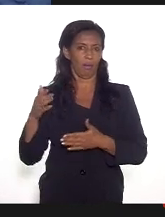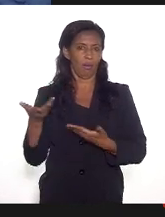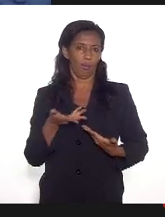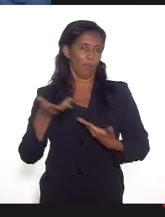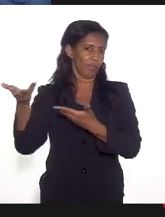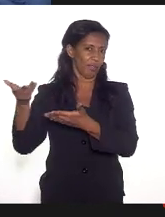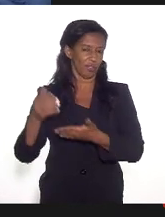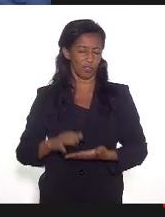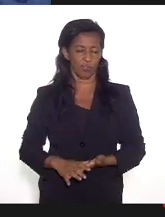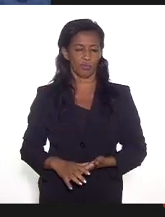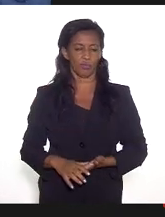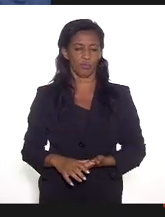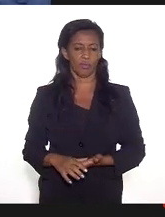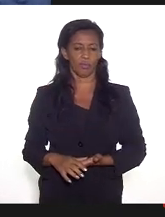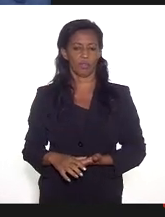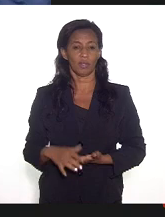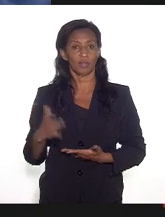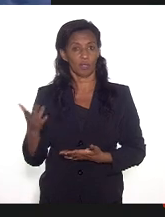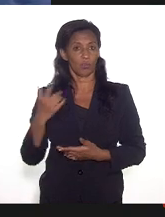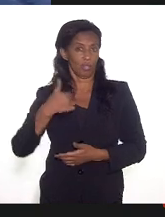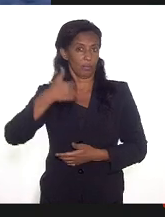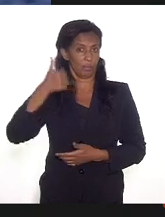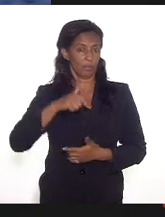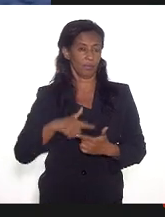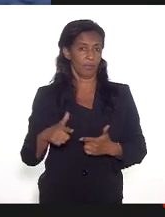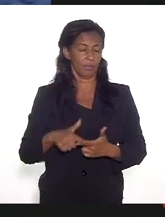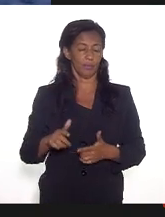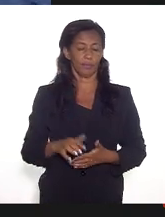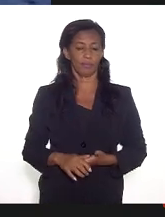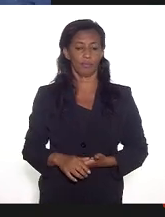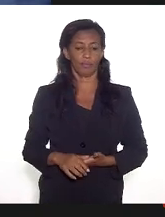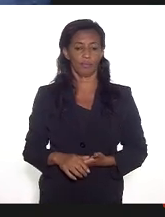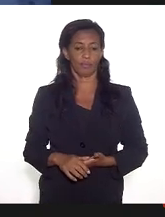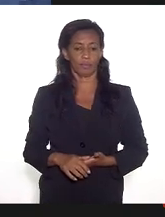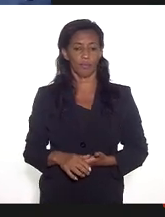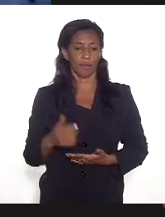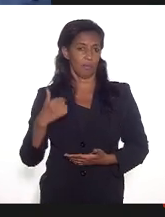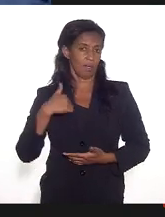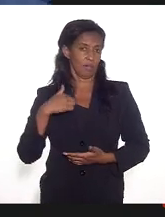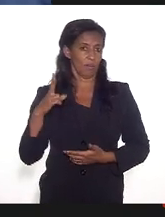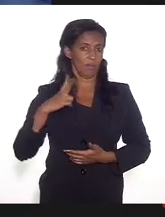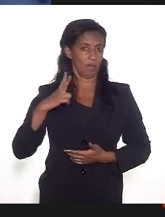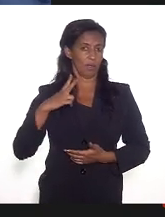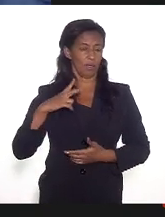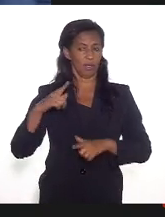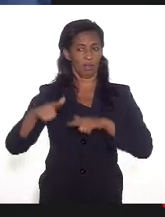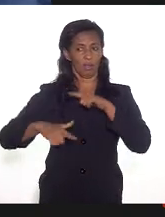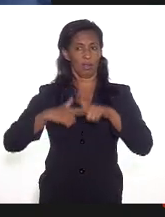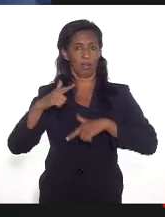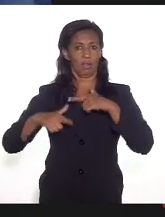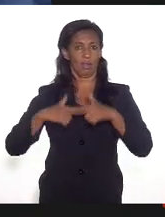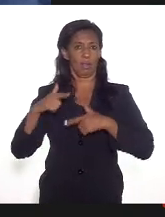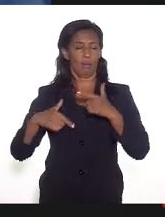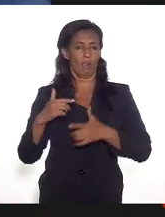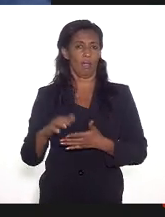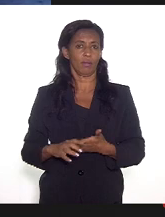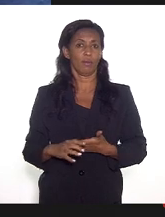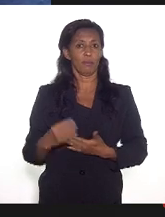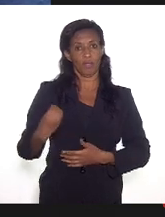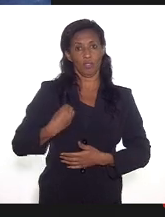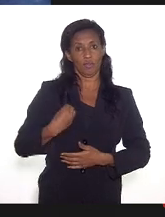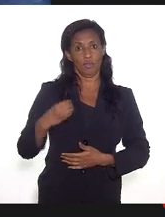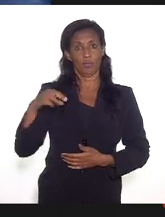convidativo. Então, isso aí já era um grande problema. Mas eu, particularmente, trabalho na Zona Oeste, mas resido em Niterói,